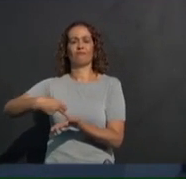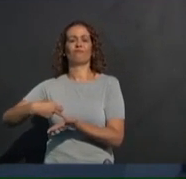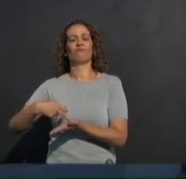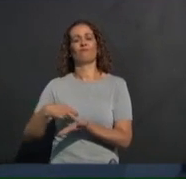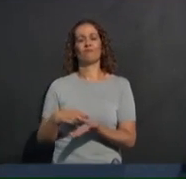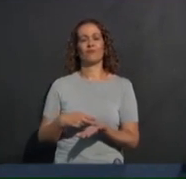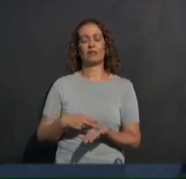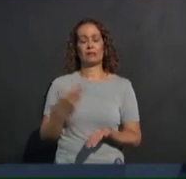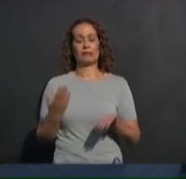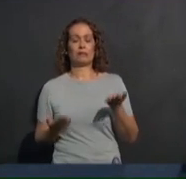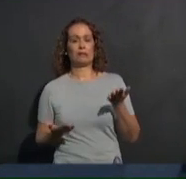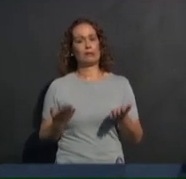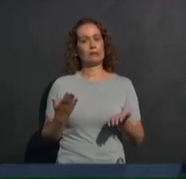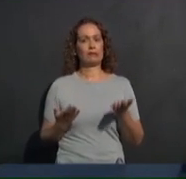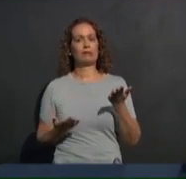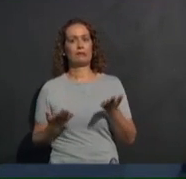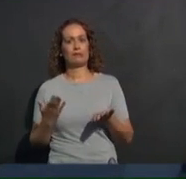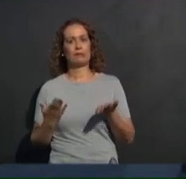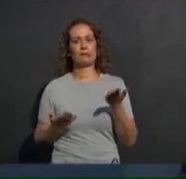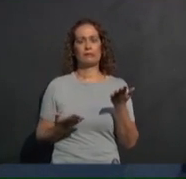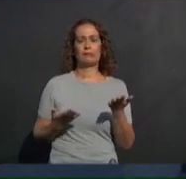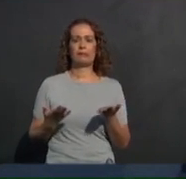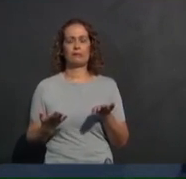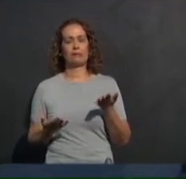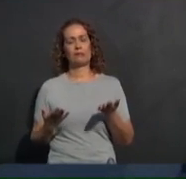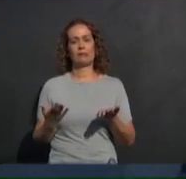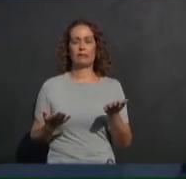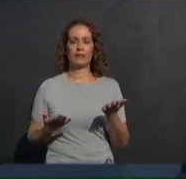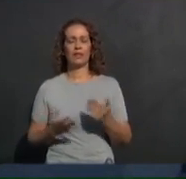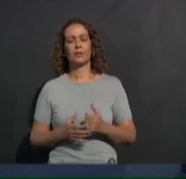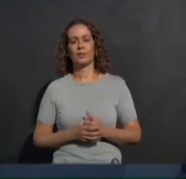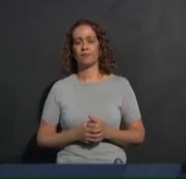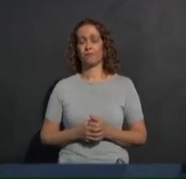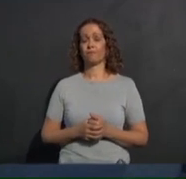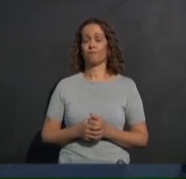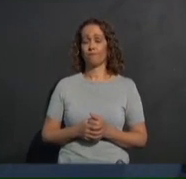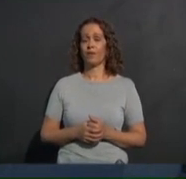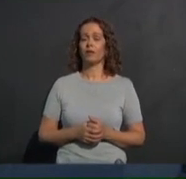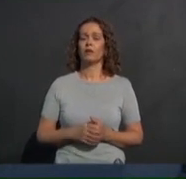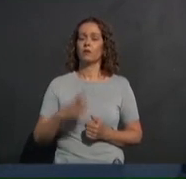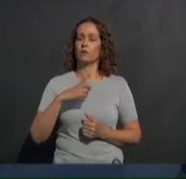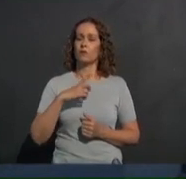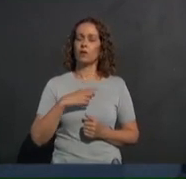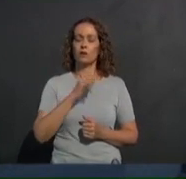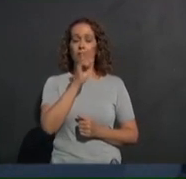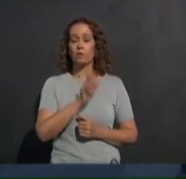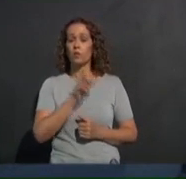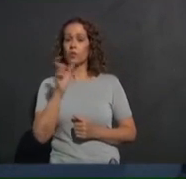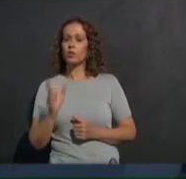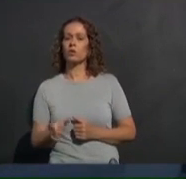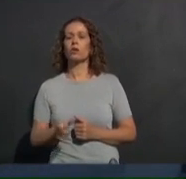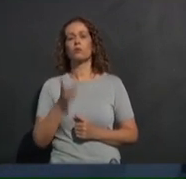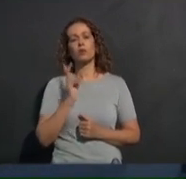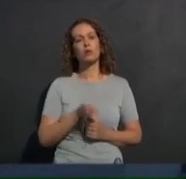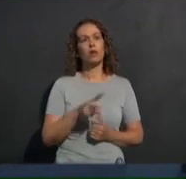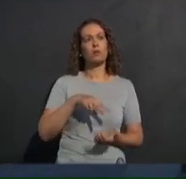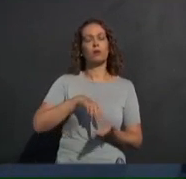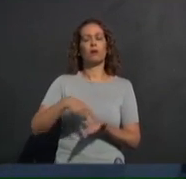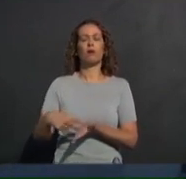muito boa em se amar, ou muito boa em amar o próprio, ou muito boa em amar a Deus, mas ele não compensa com as outras, o resultado nunca está de pé, está sempre